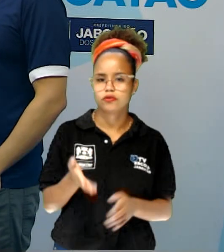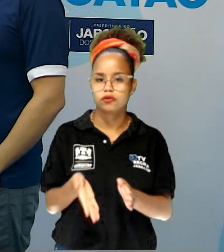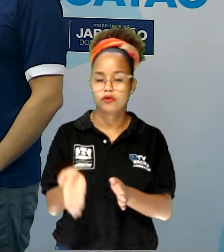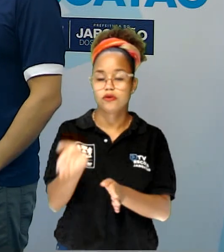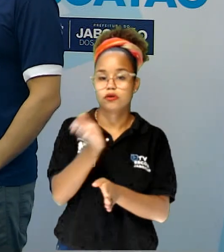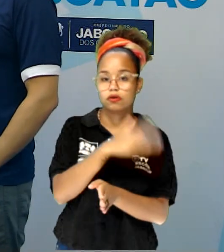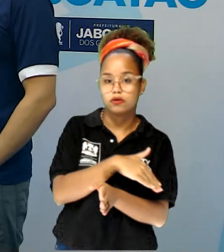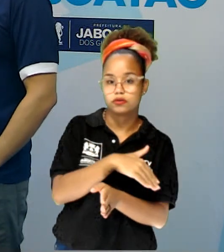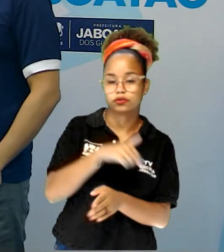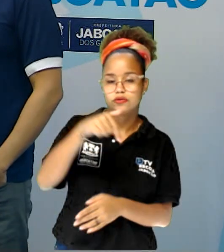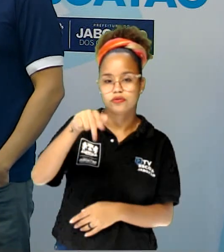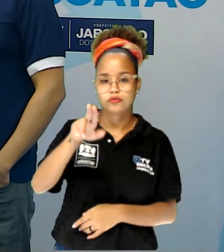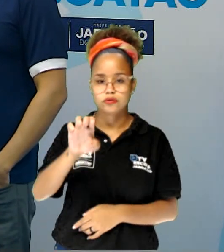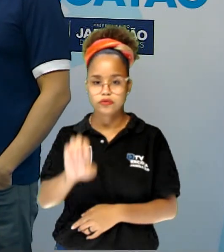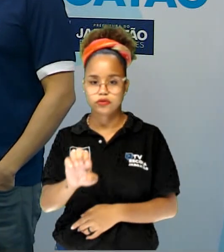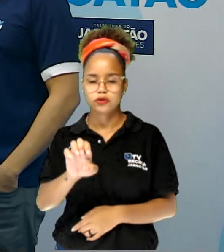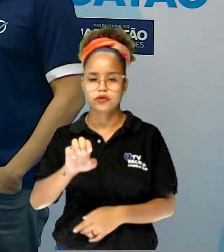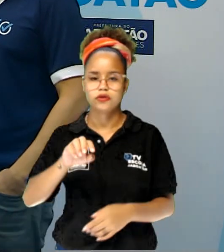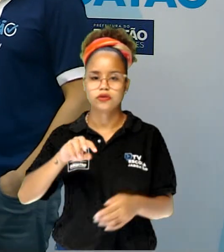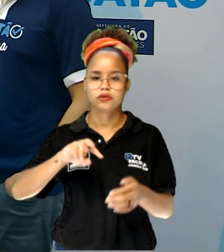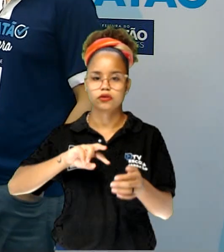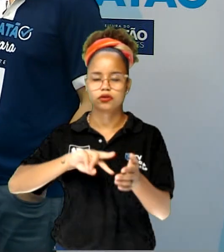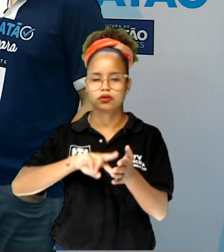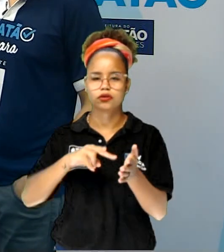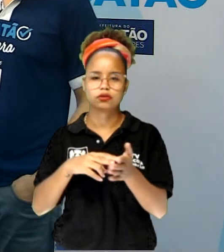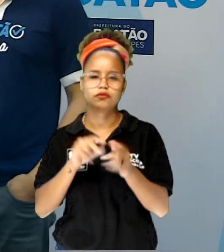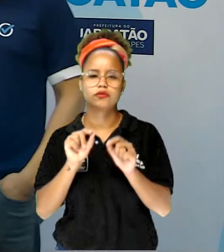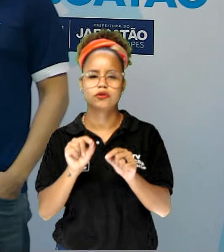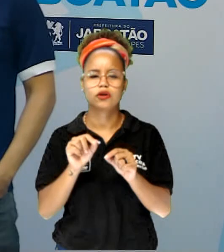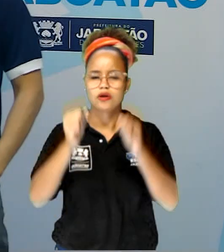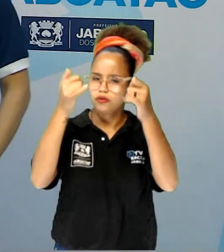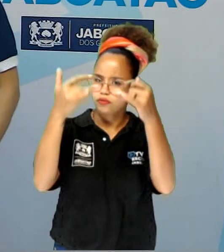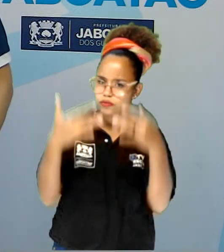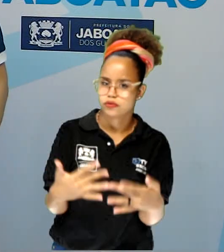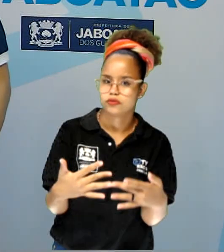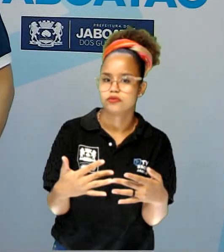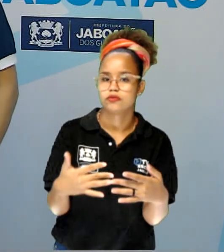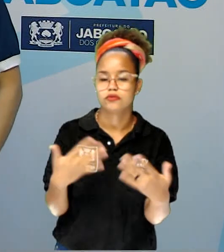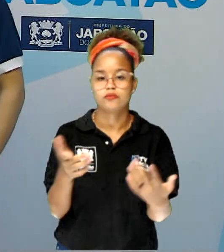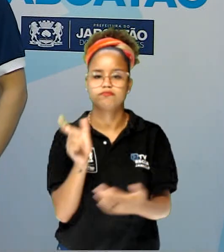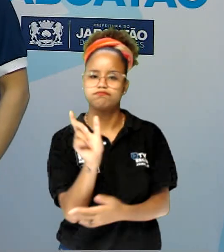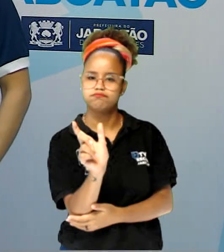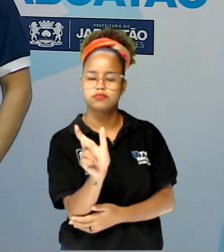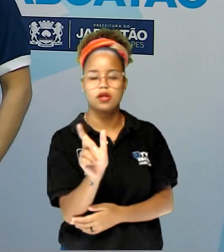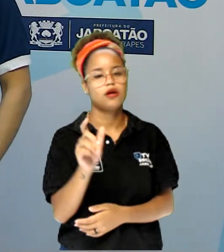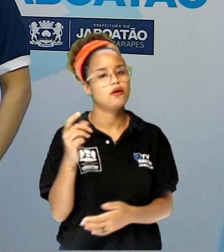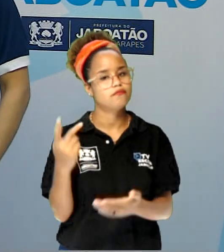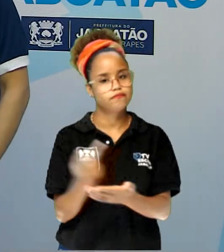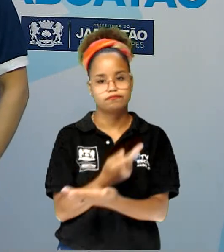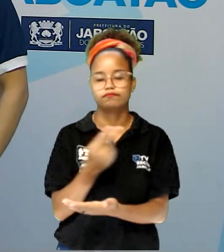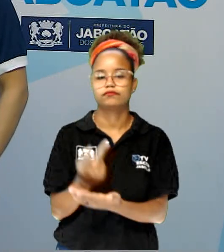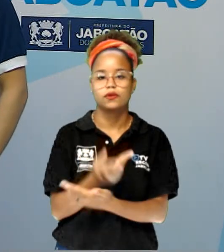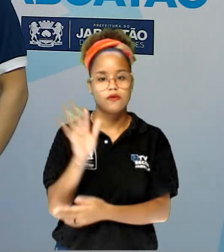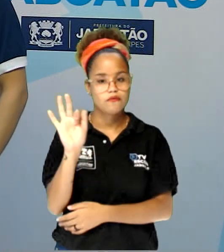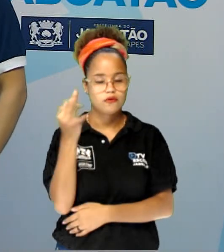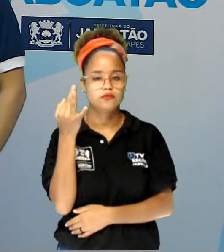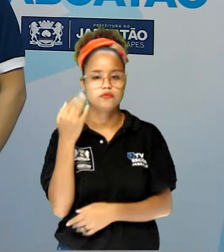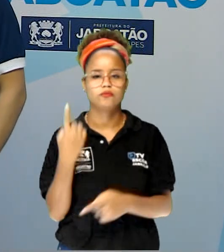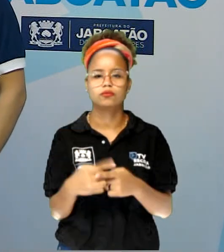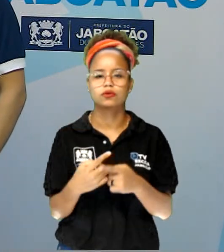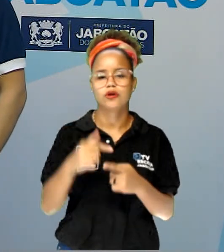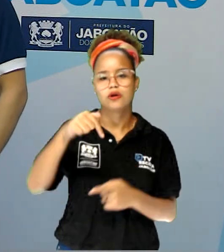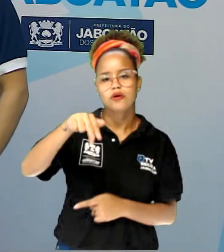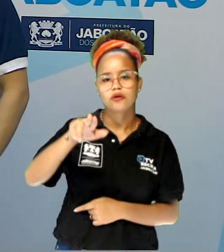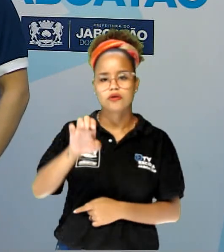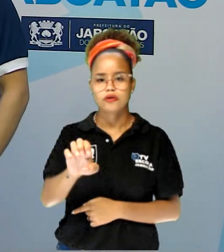que dá a ideia de explicação. Na verdade, esse item ele é falso, pessoal. O que aqui não